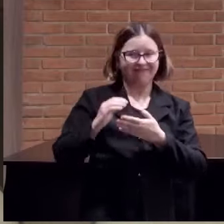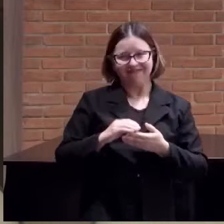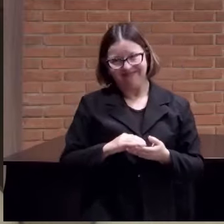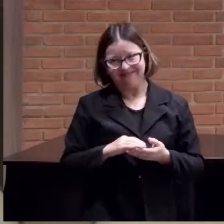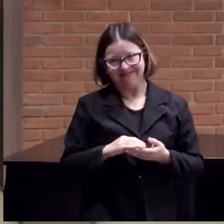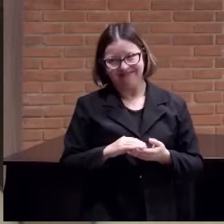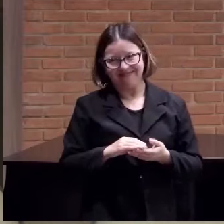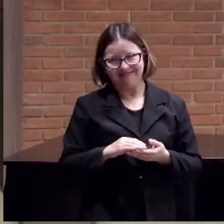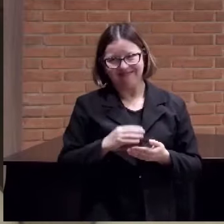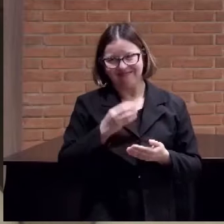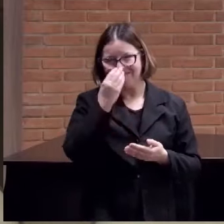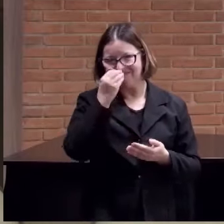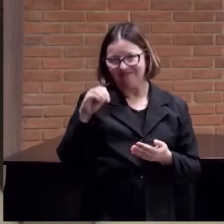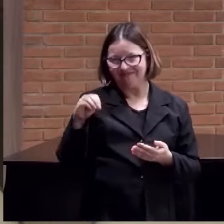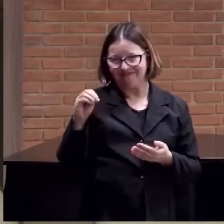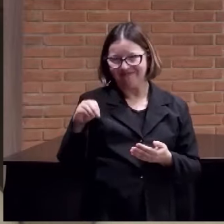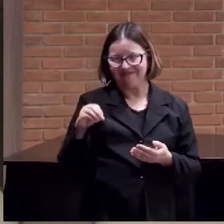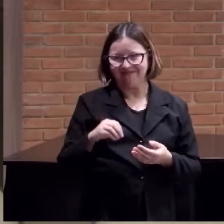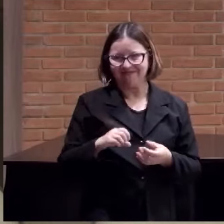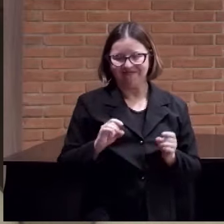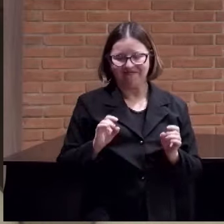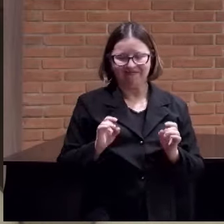do abandono,